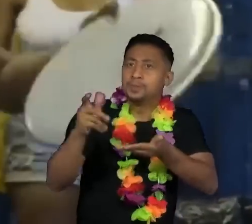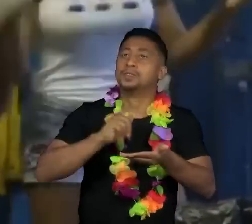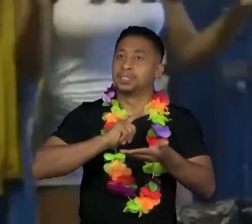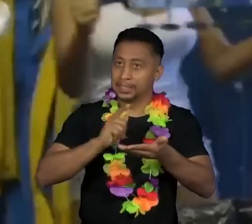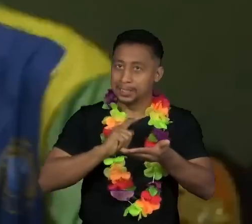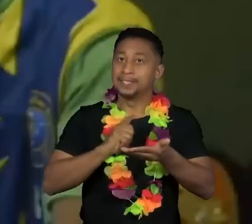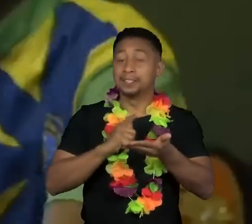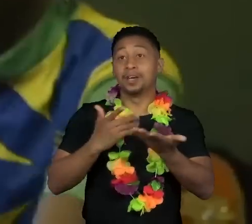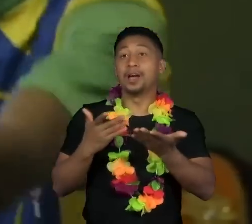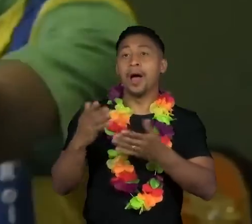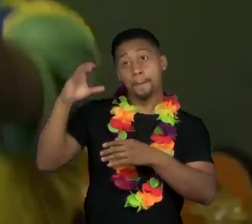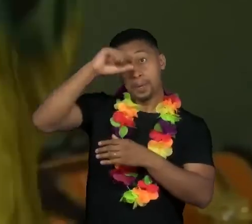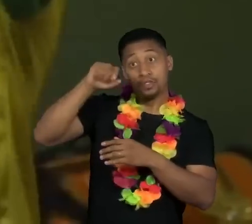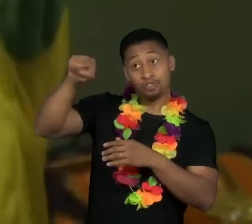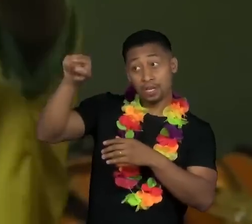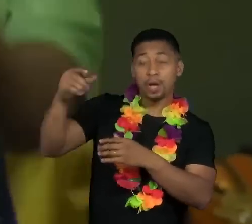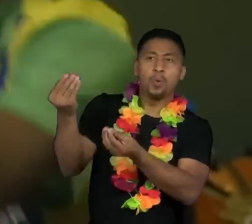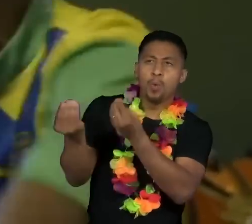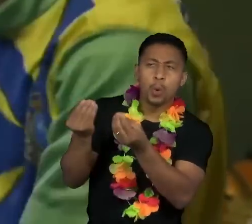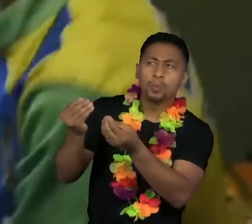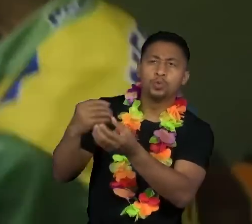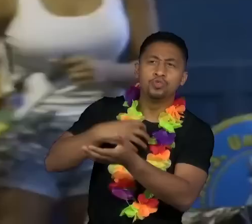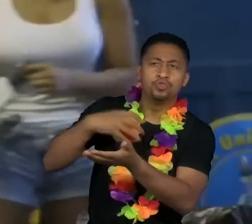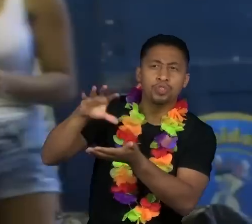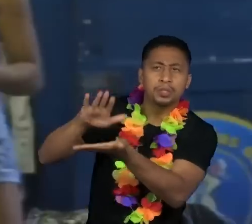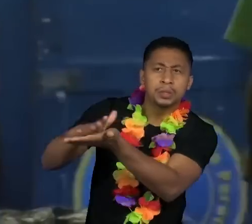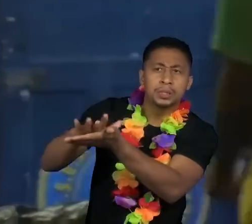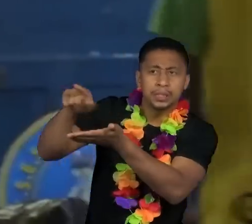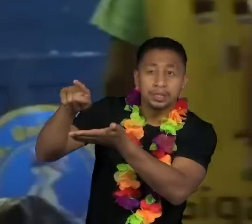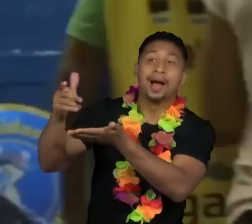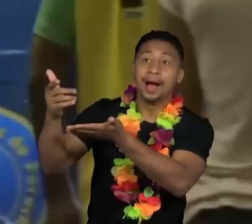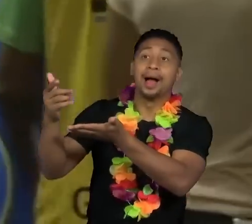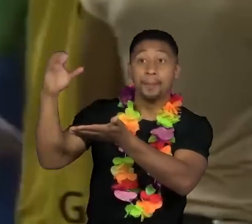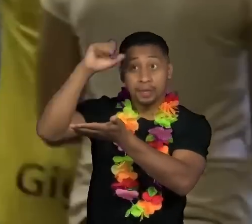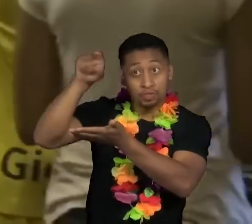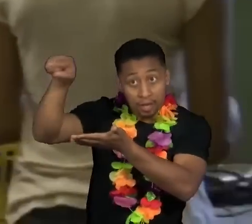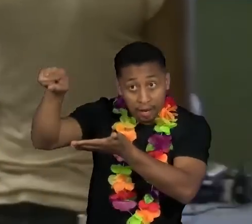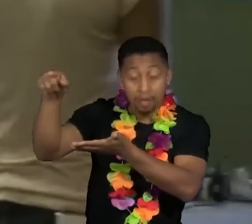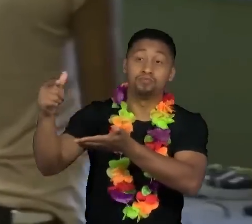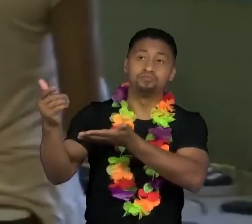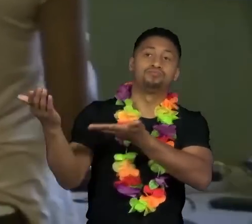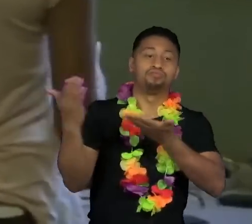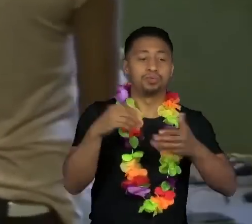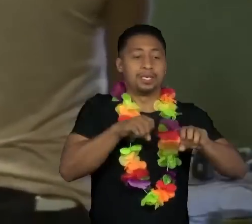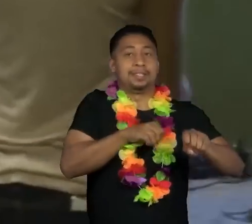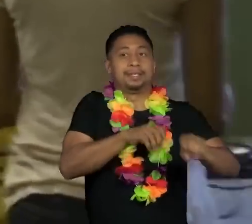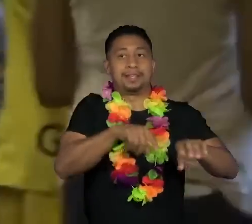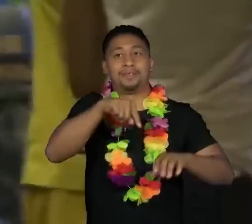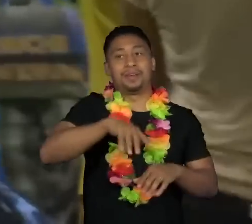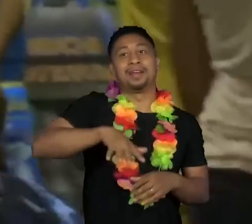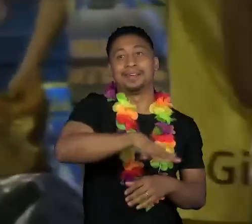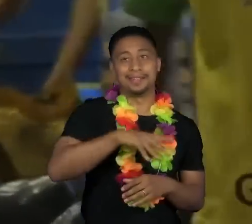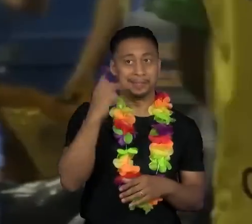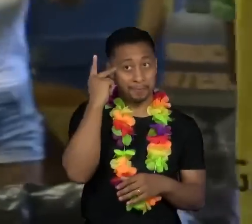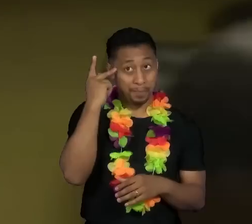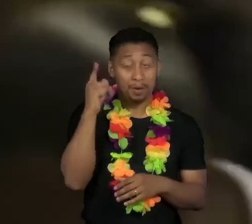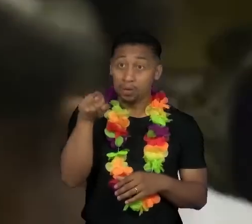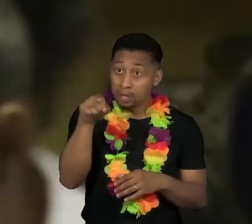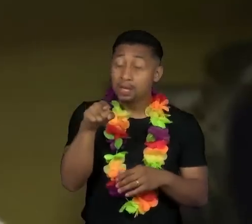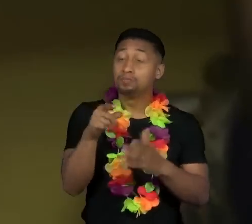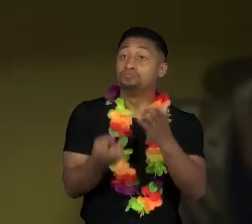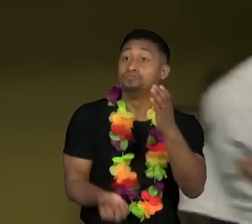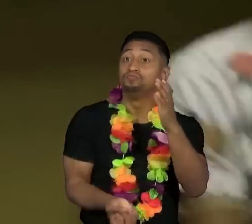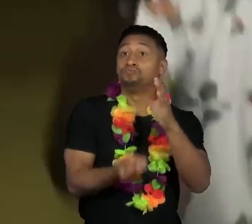musicais, para a bateria da Escola de Samba da Peruche. E uma coisa fundamental, o seu Carlão participou do processo de